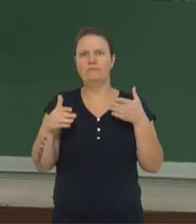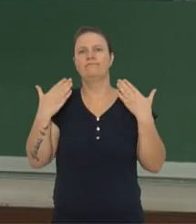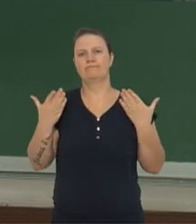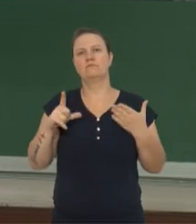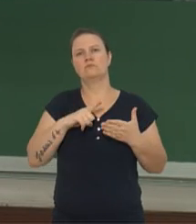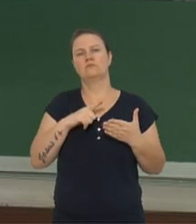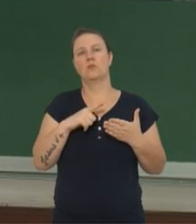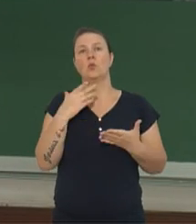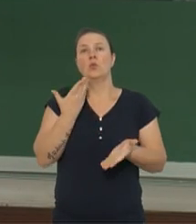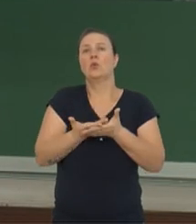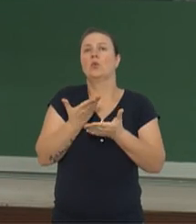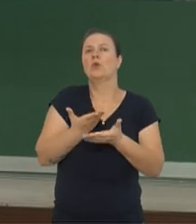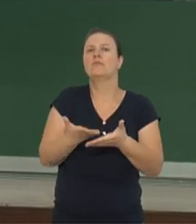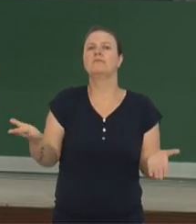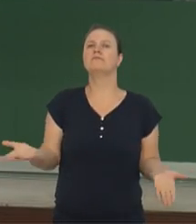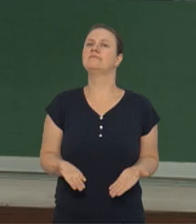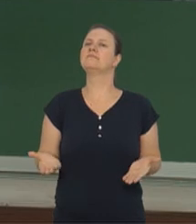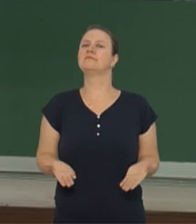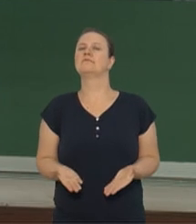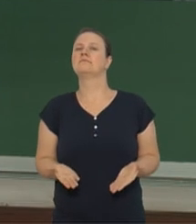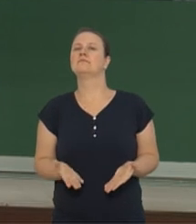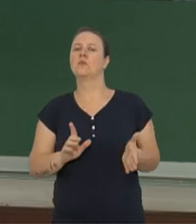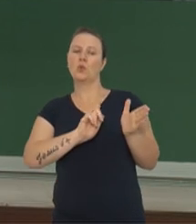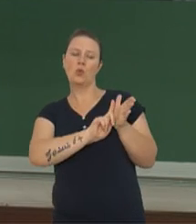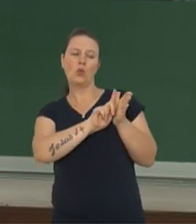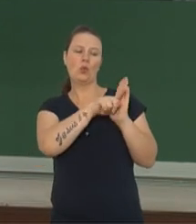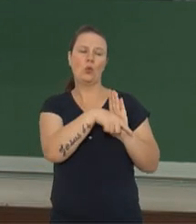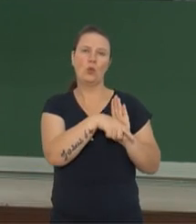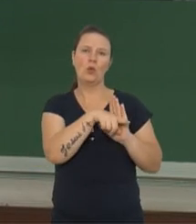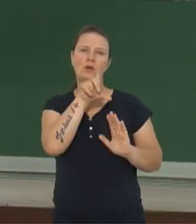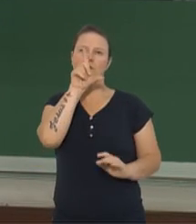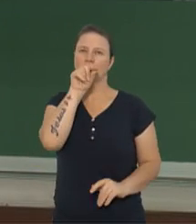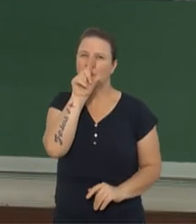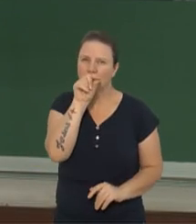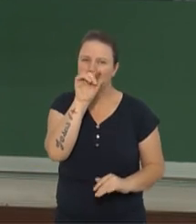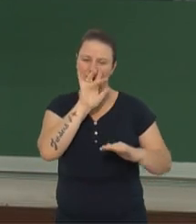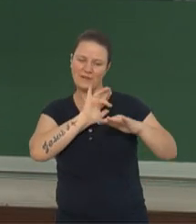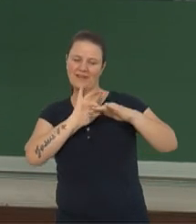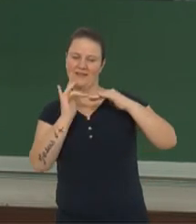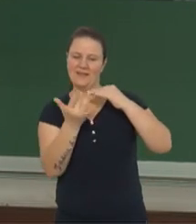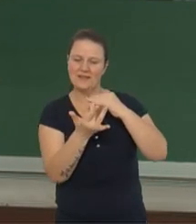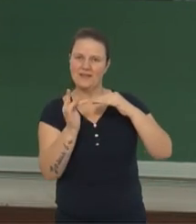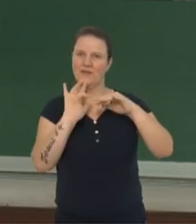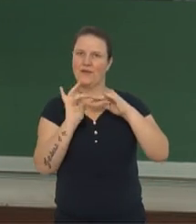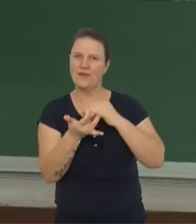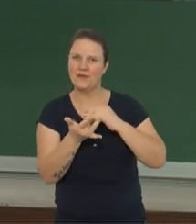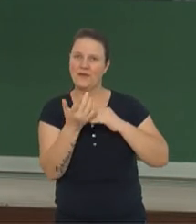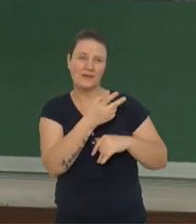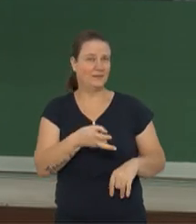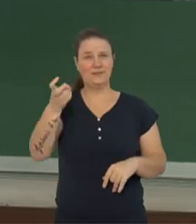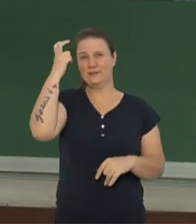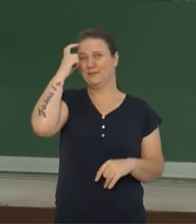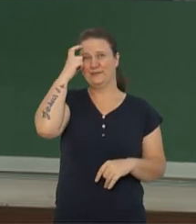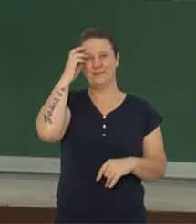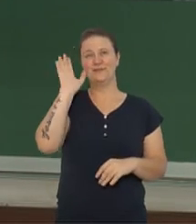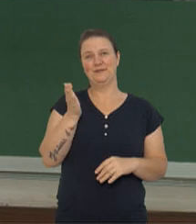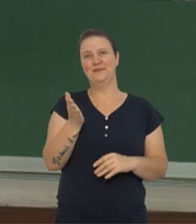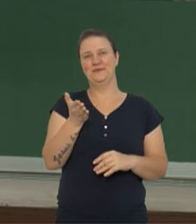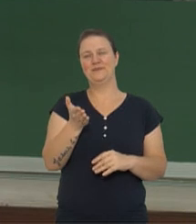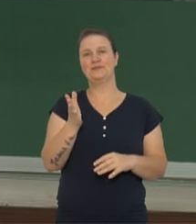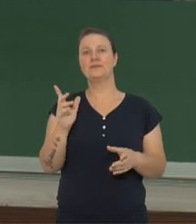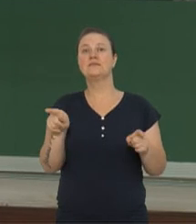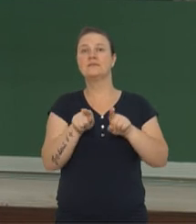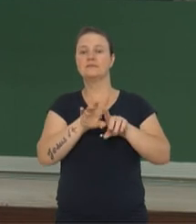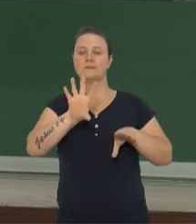¿Qué estudiamos en la clase de hoy? El género tweet, la función que circula en la cultura digital que tenemos,